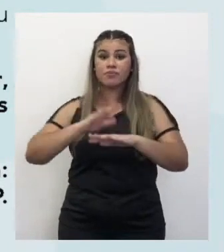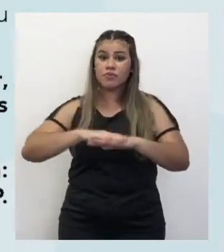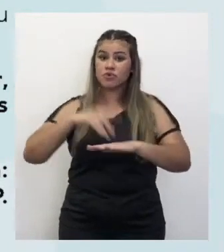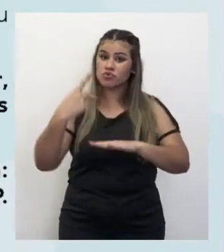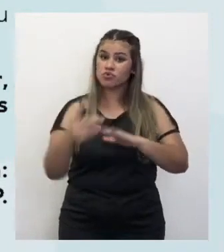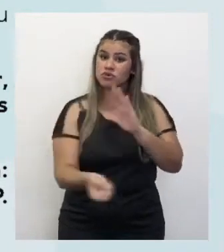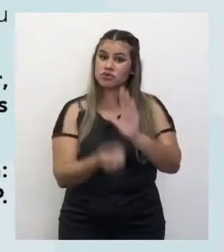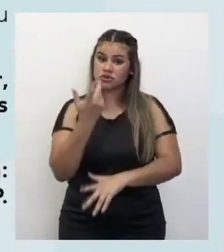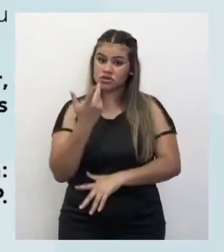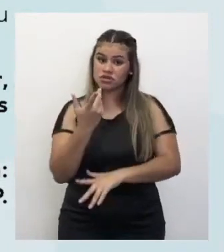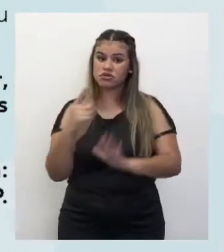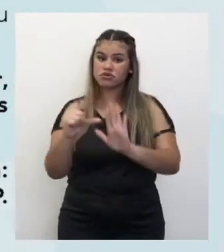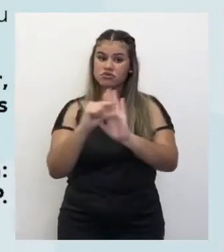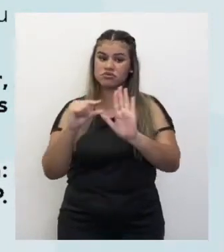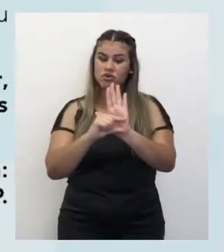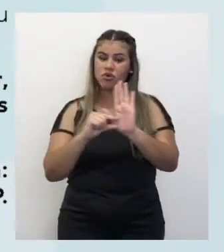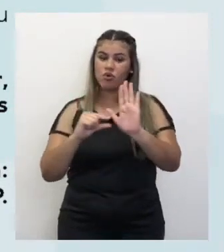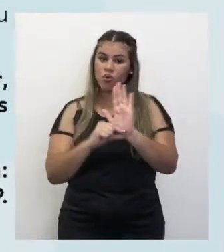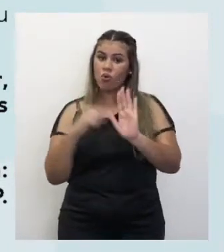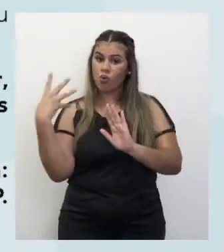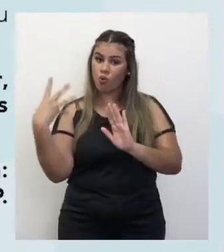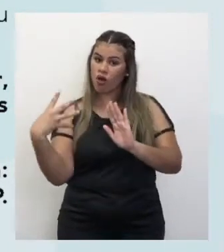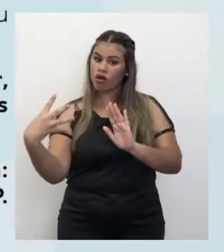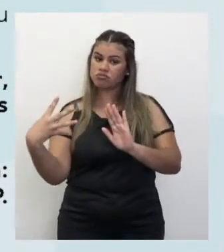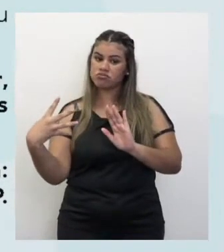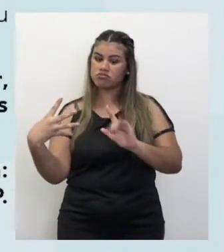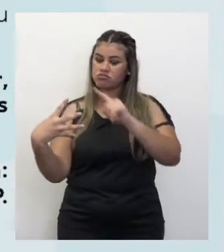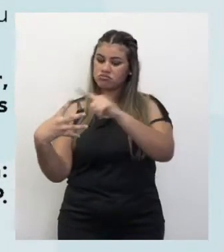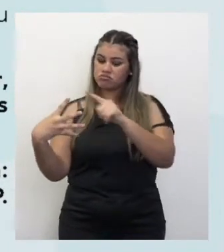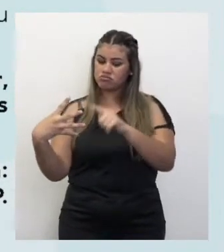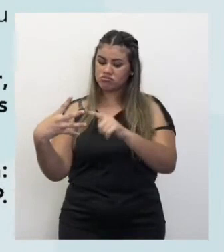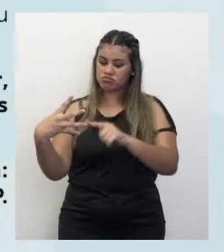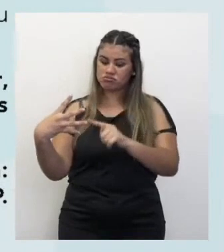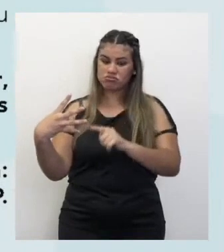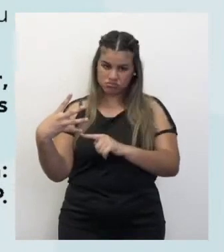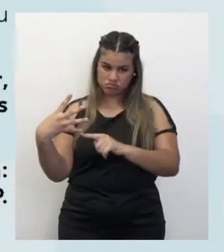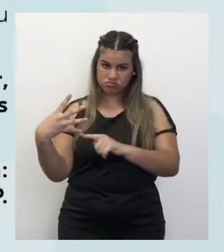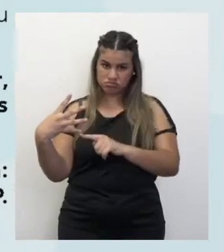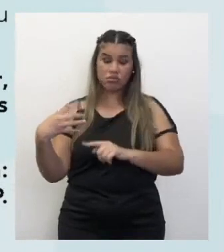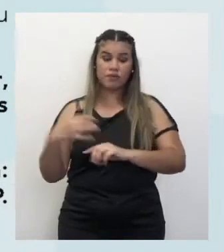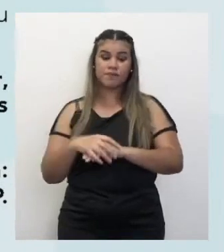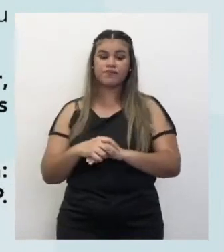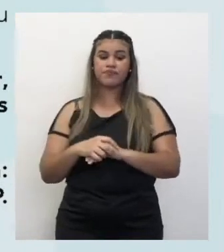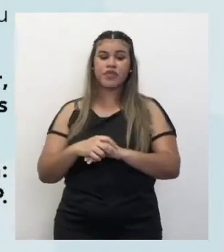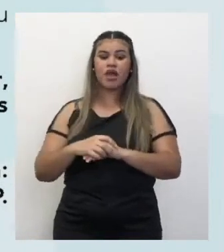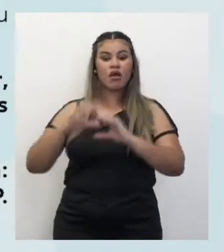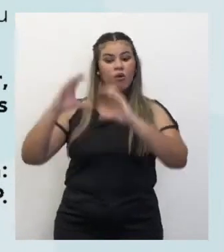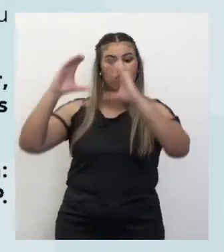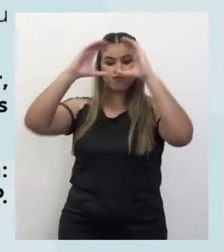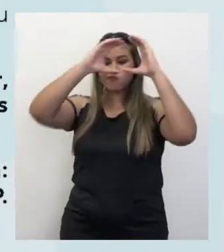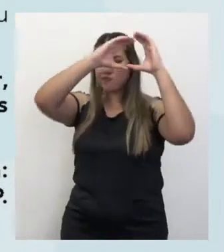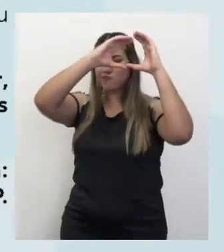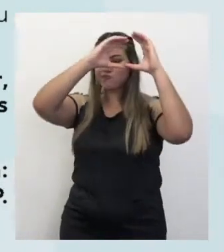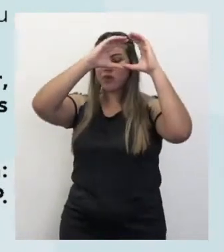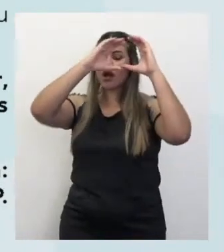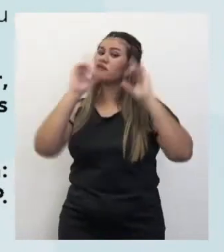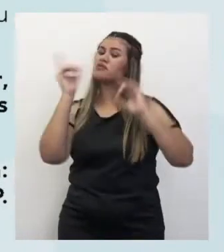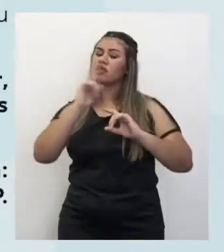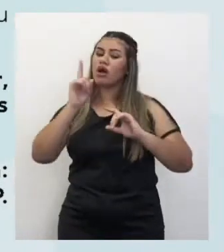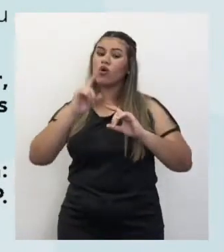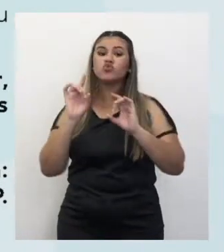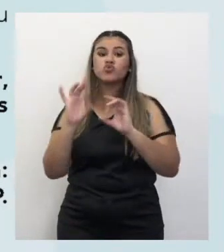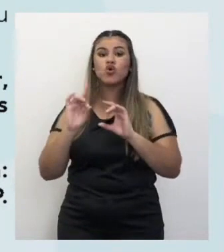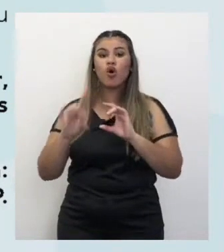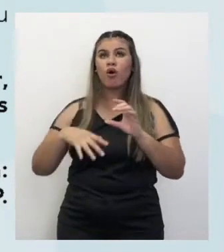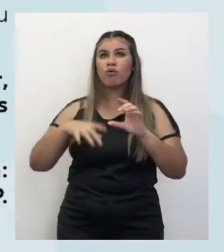com quatro quadros, um para cada estrofe. Não utilize balões de fala, somente imagens.